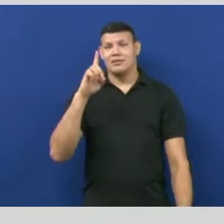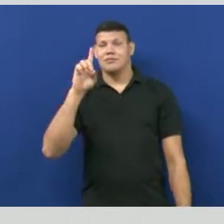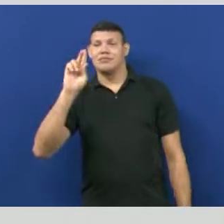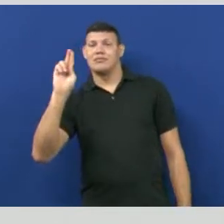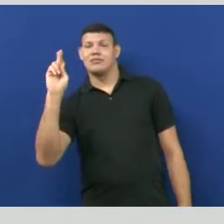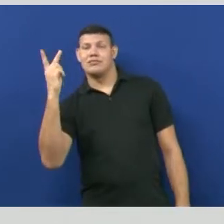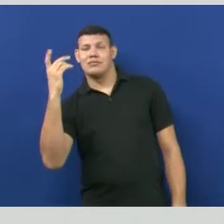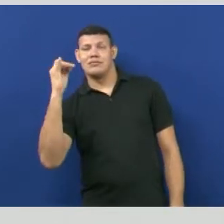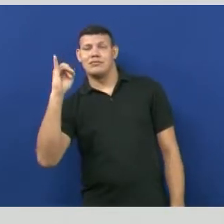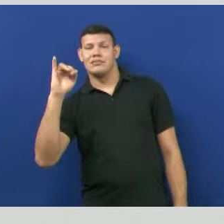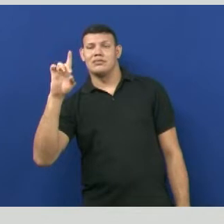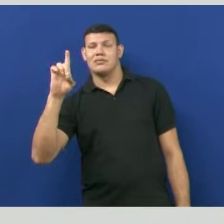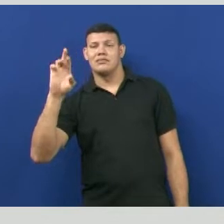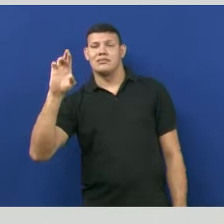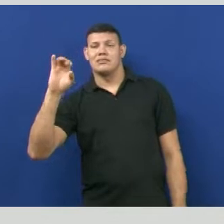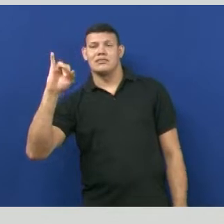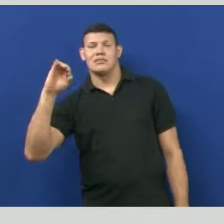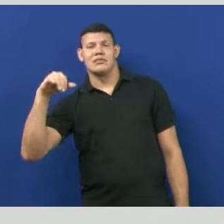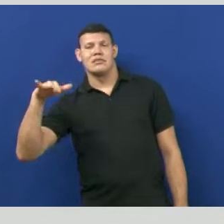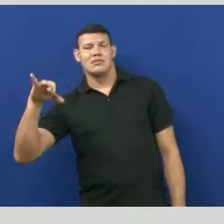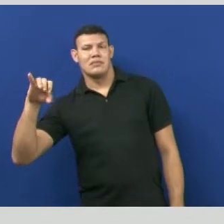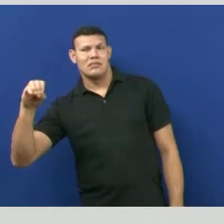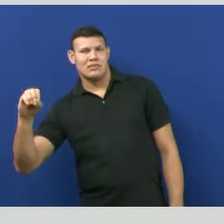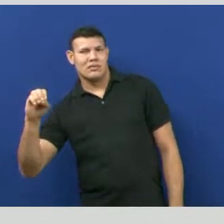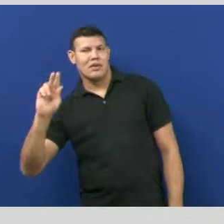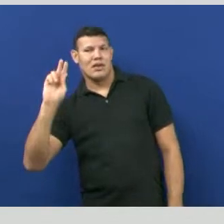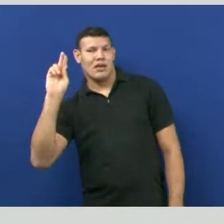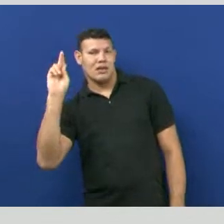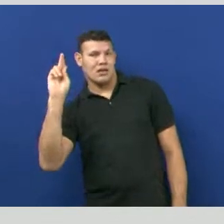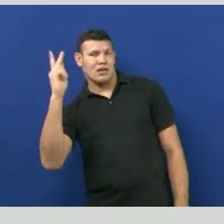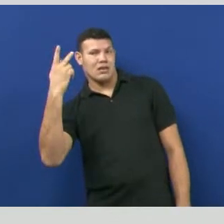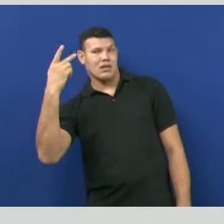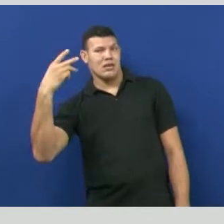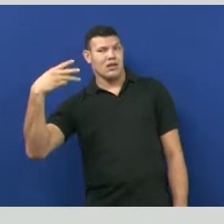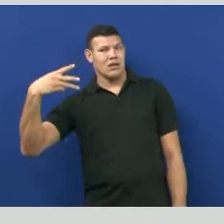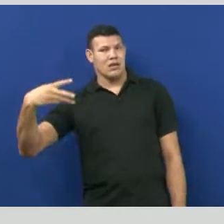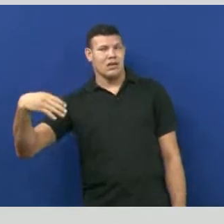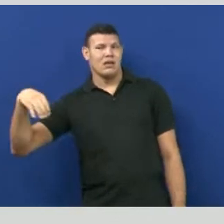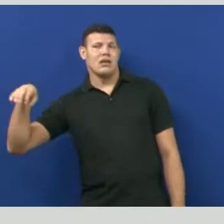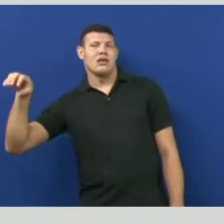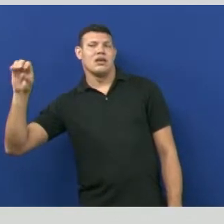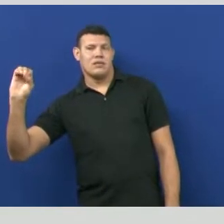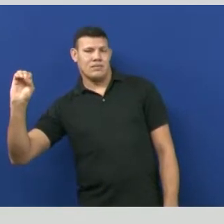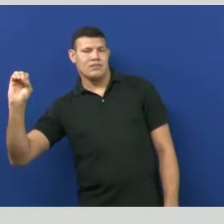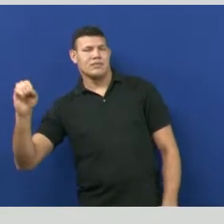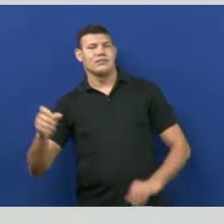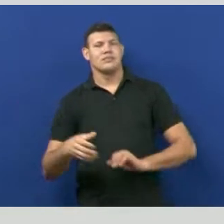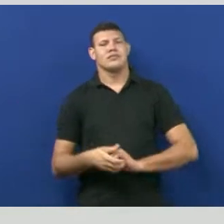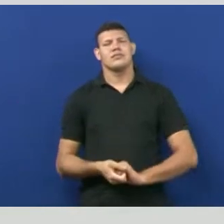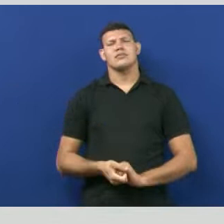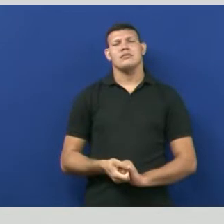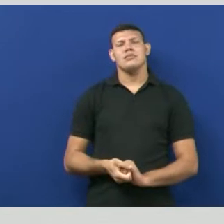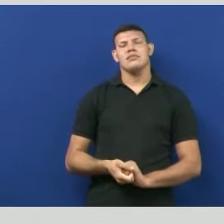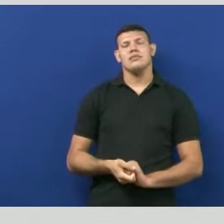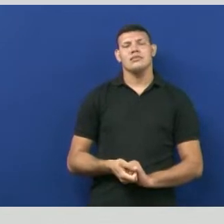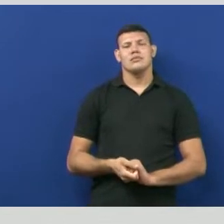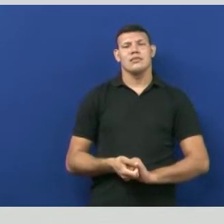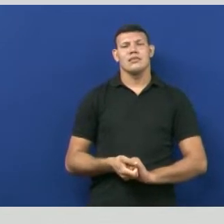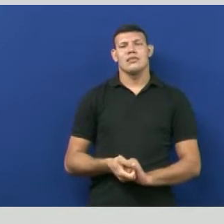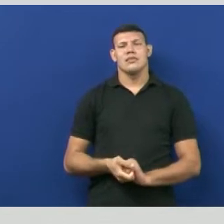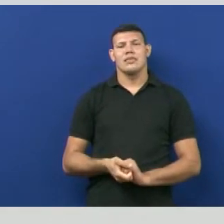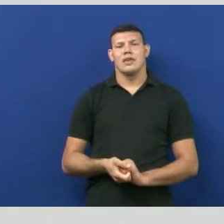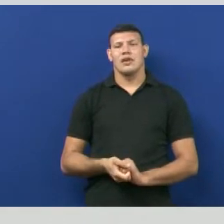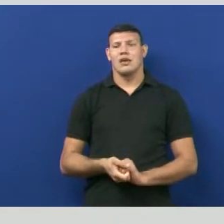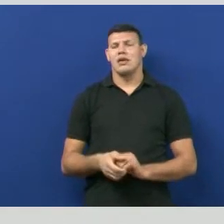um H3O, e uma substância sozinha. Isso quer dizer que os ácidos, eles